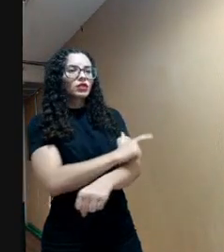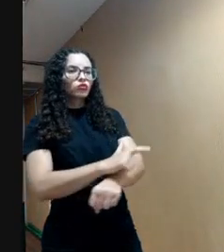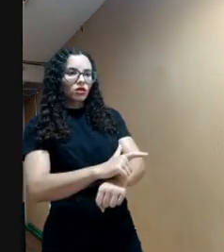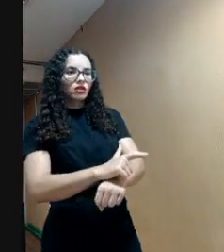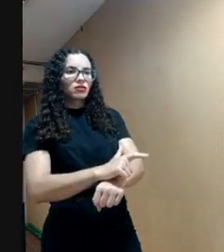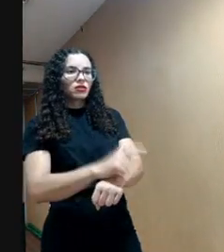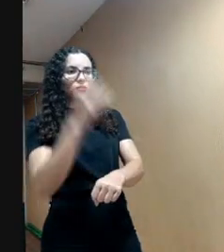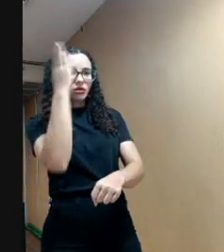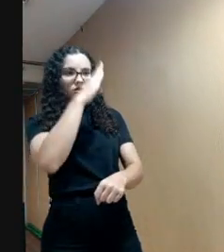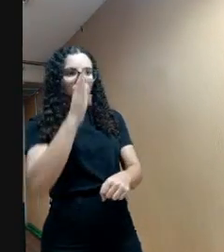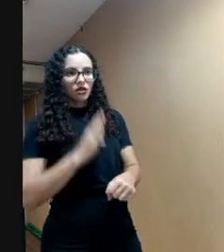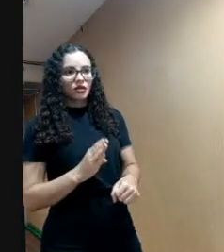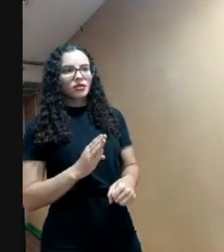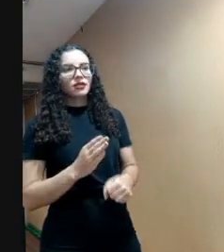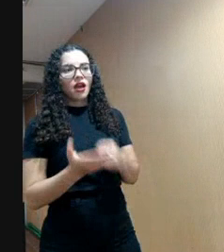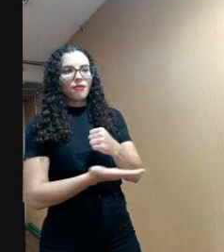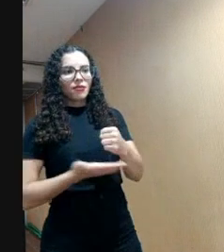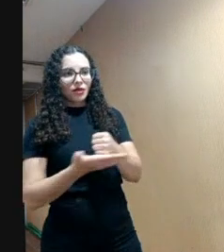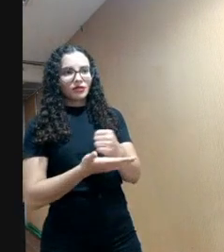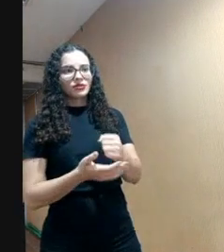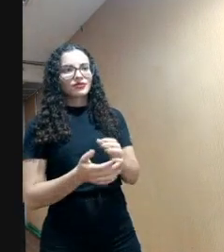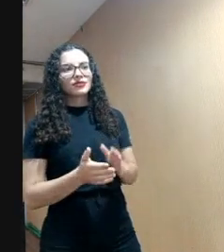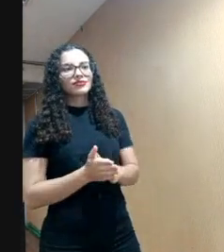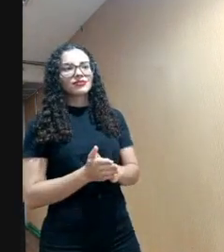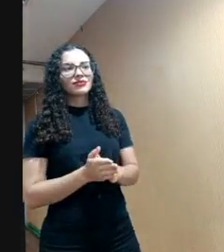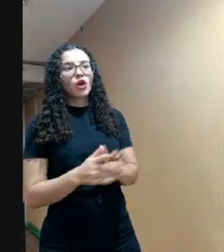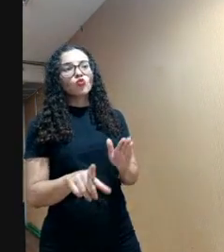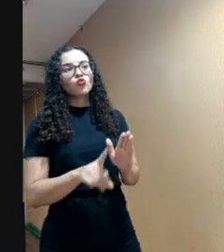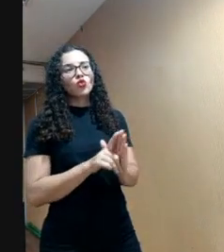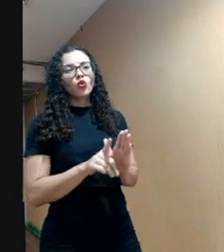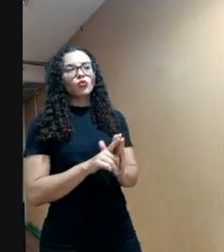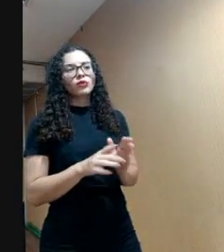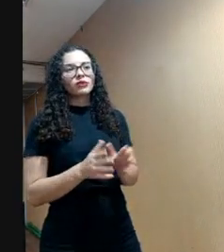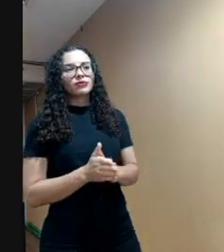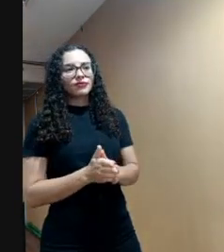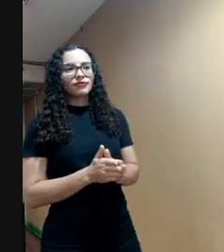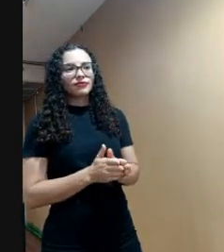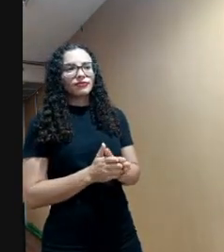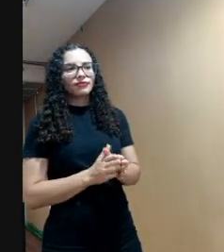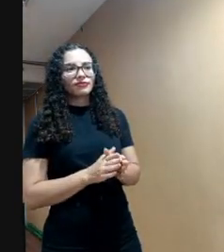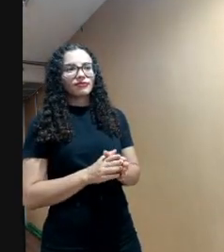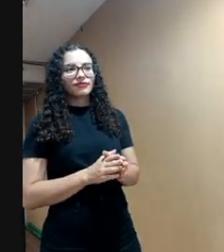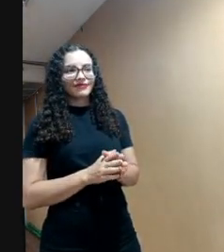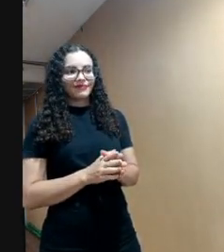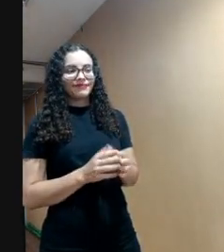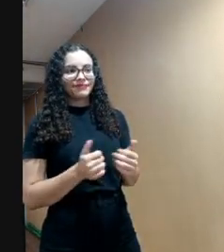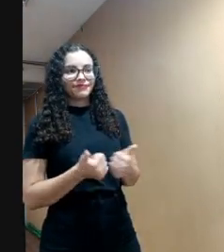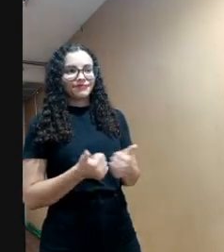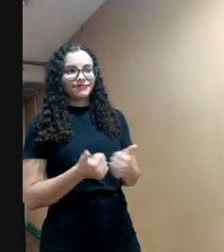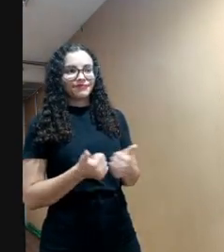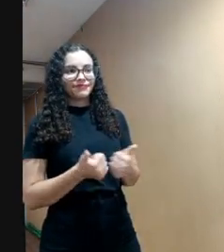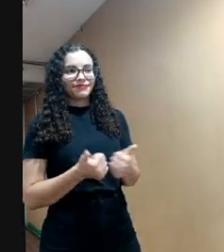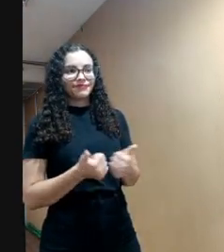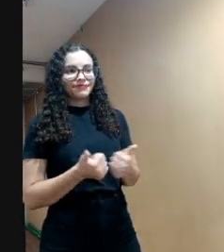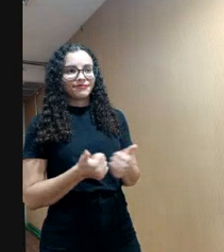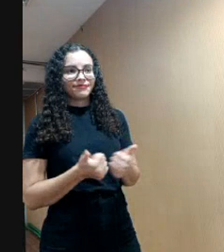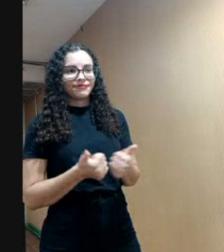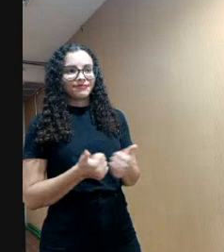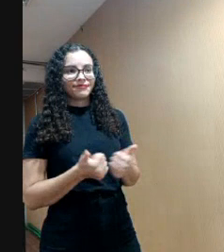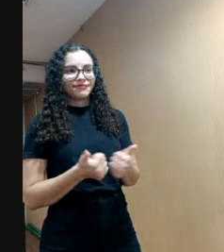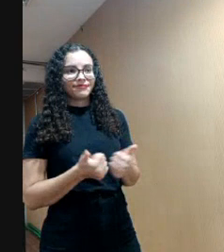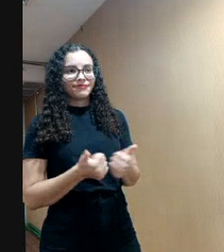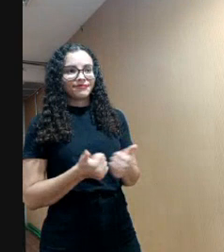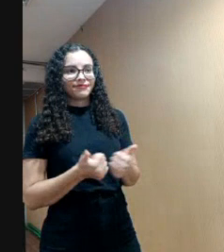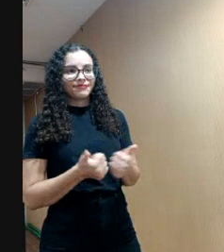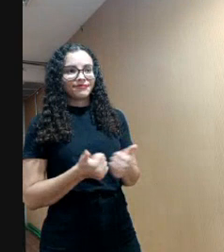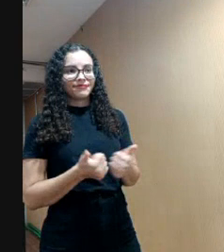estudantes aqui. E esse movimento que expressa esse comprometimento com a formação inicial do professor e a